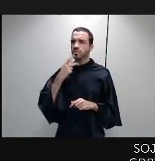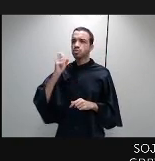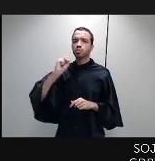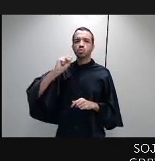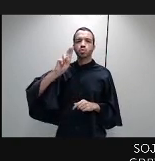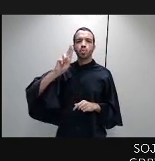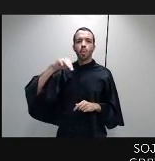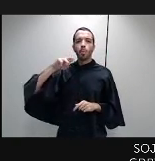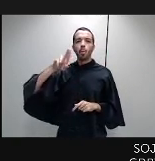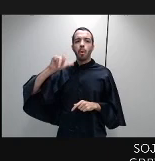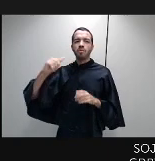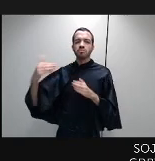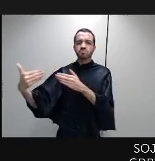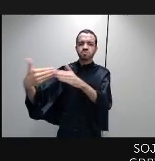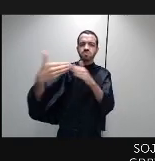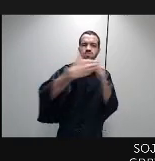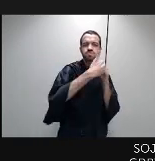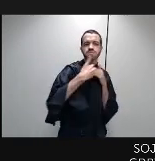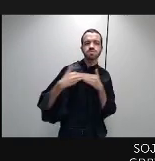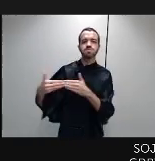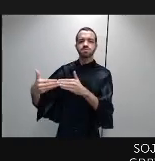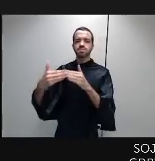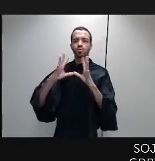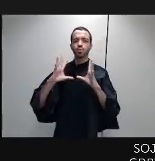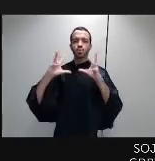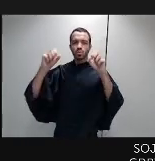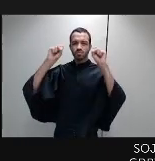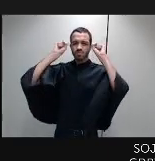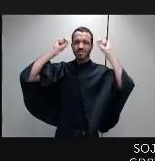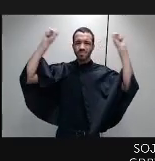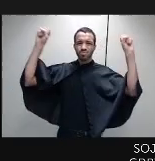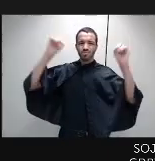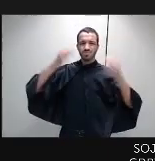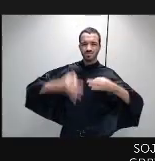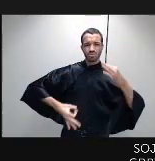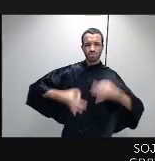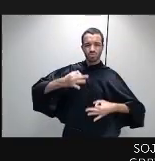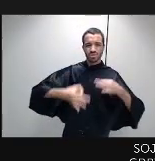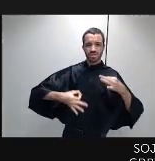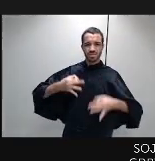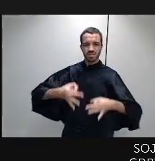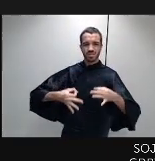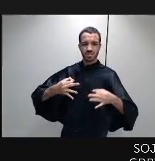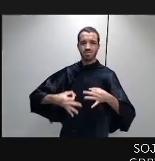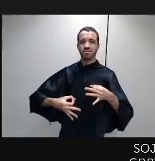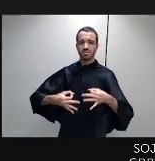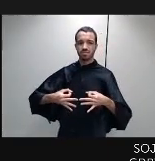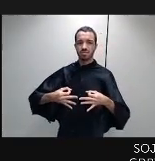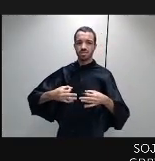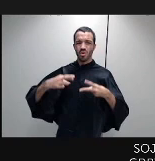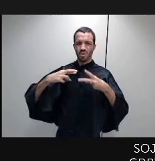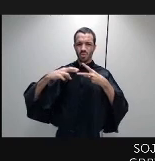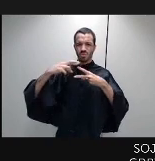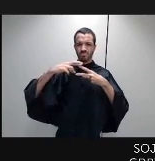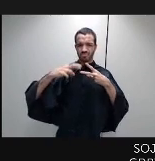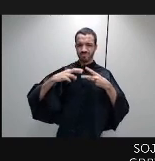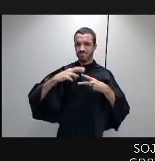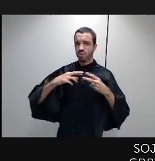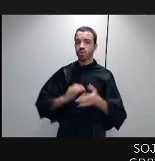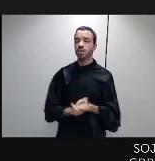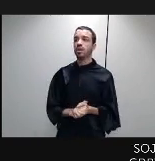a o nosso preço é bem quente para acolher os embargos